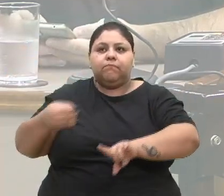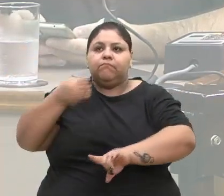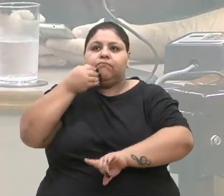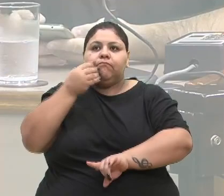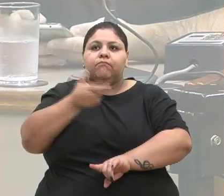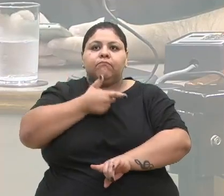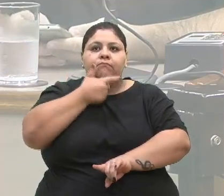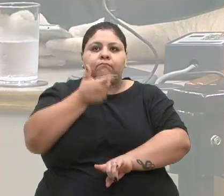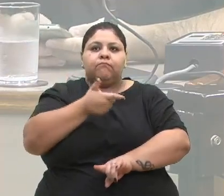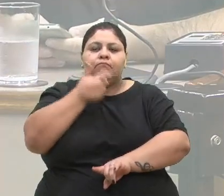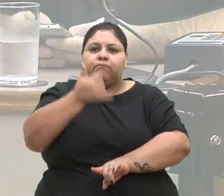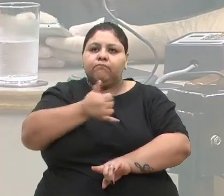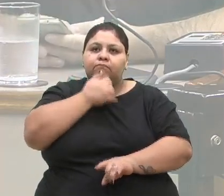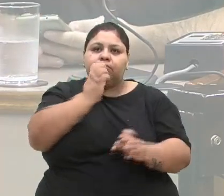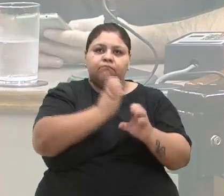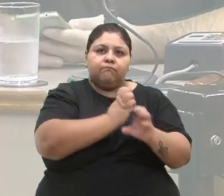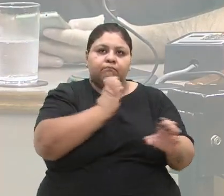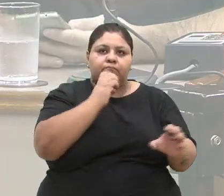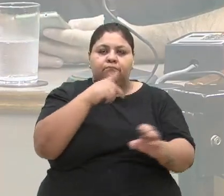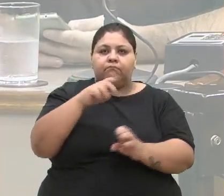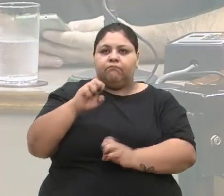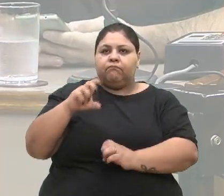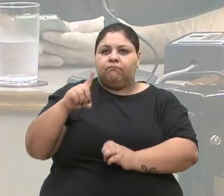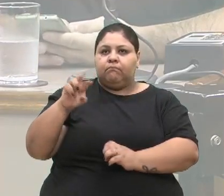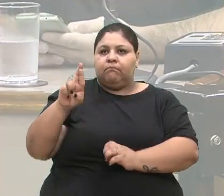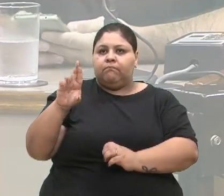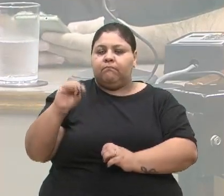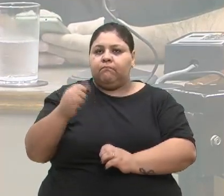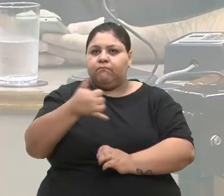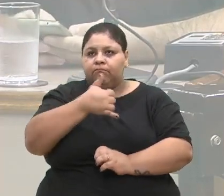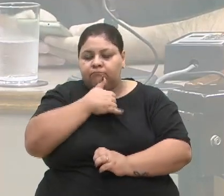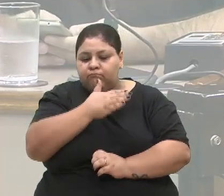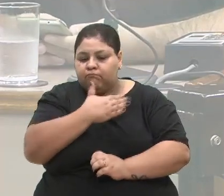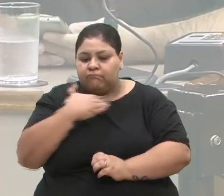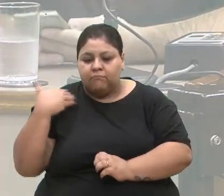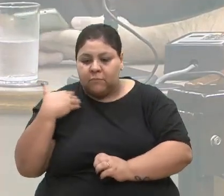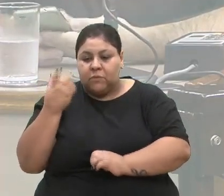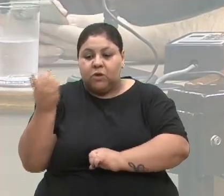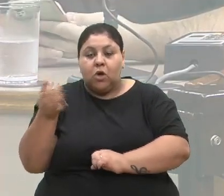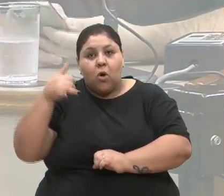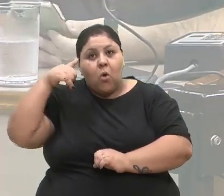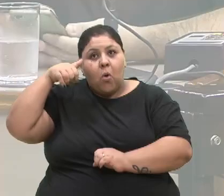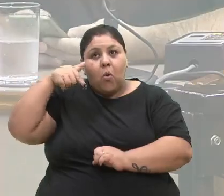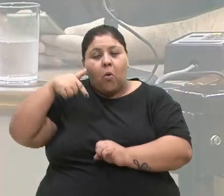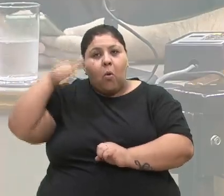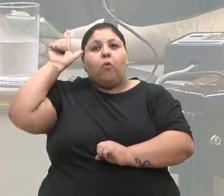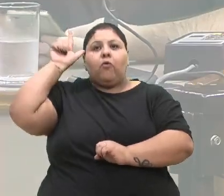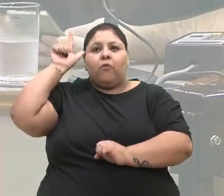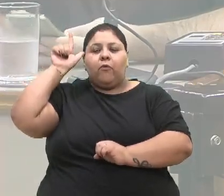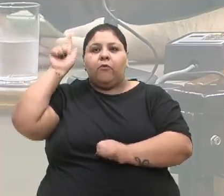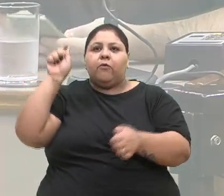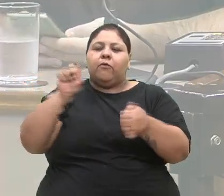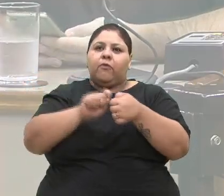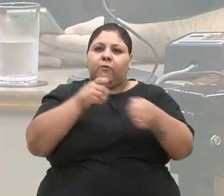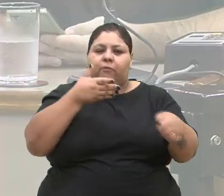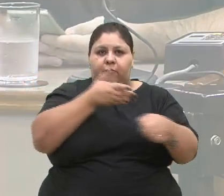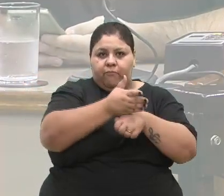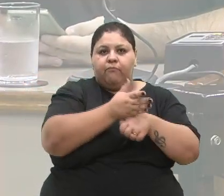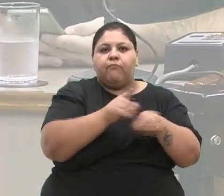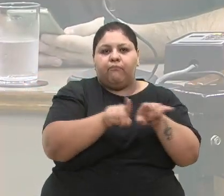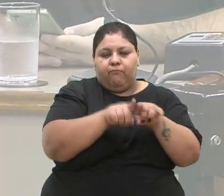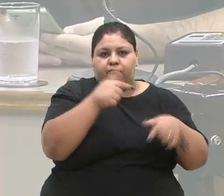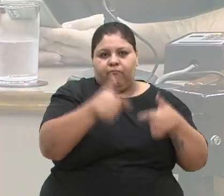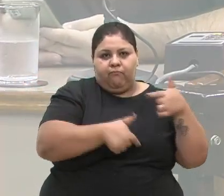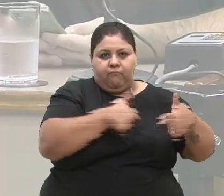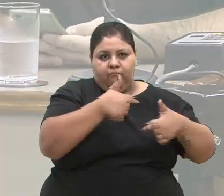pesar ao engenheiro Pedro Dalla Santa, que infelizmente veio a falecer no dia de ontem. Para quem frequentava ou também trabalhou